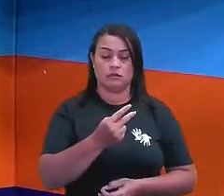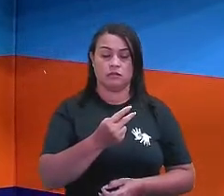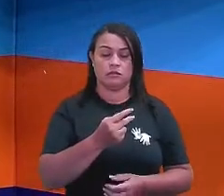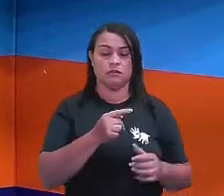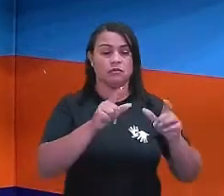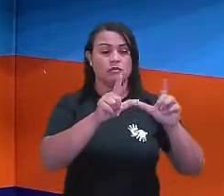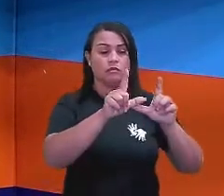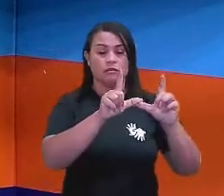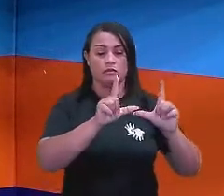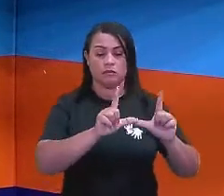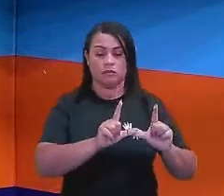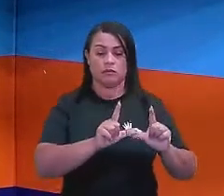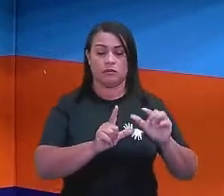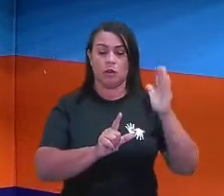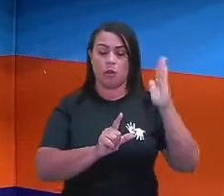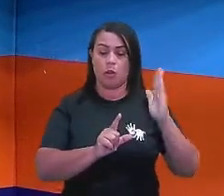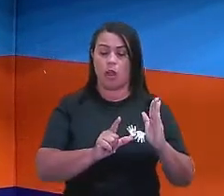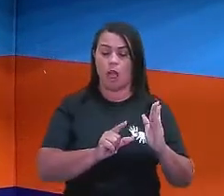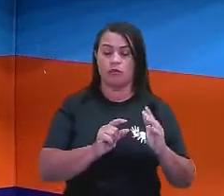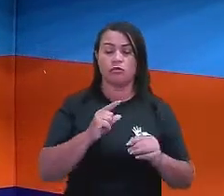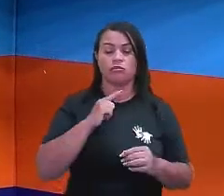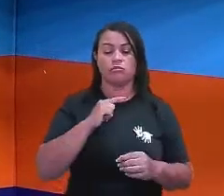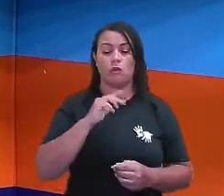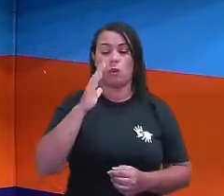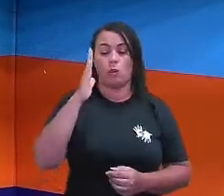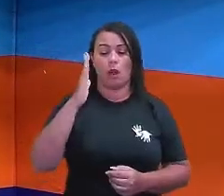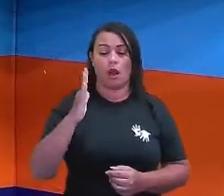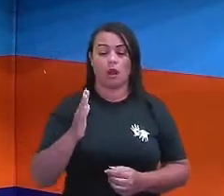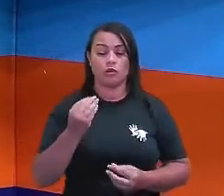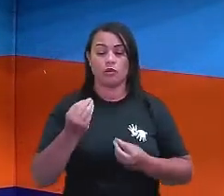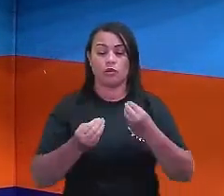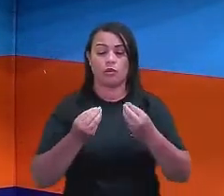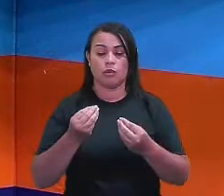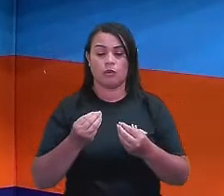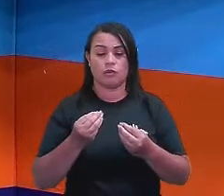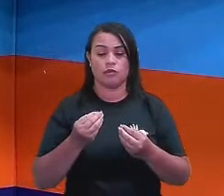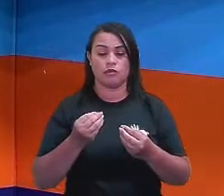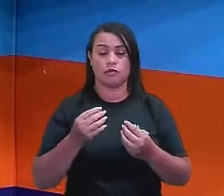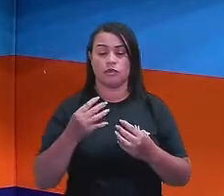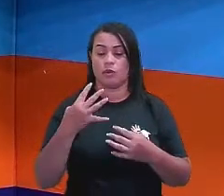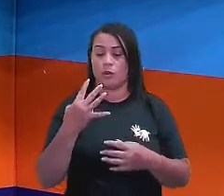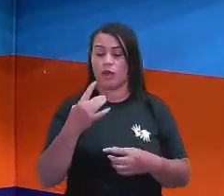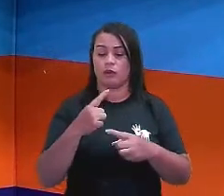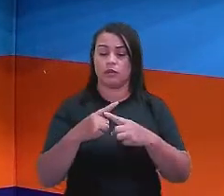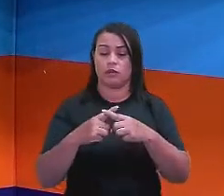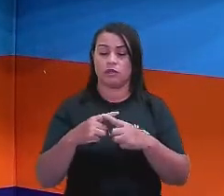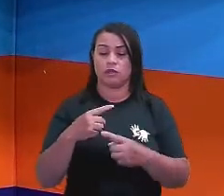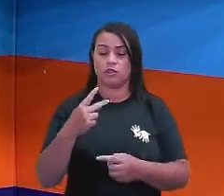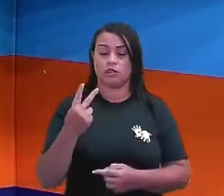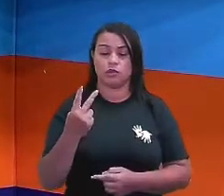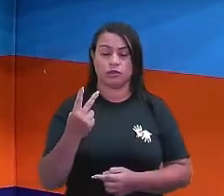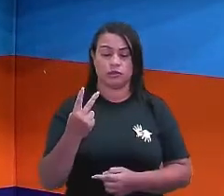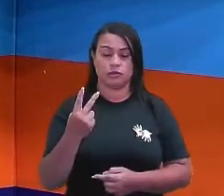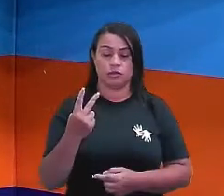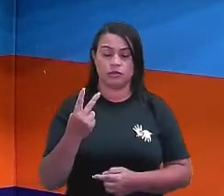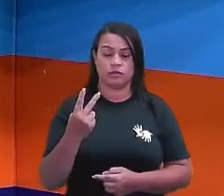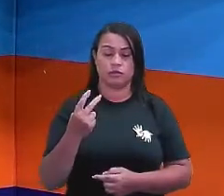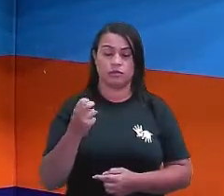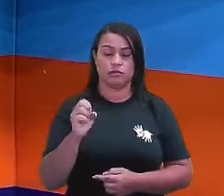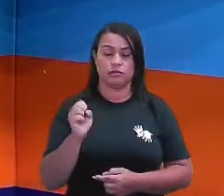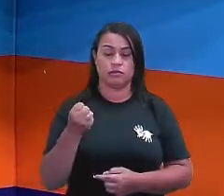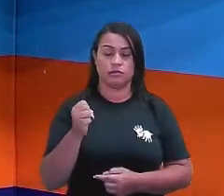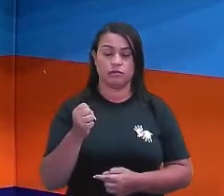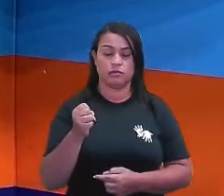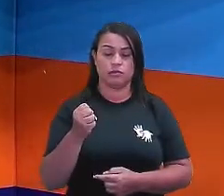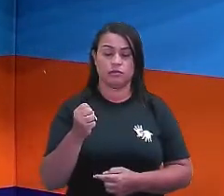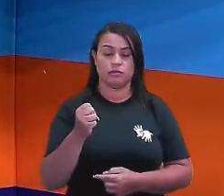o lado desse quadrado. Se eu estou duplicando, né? Vai ser 4 vezes 2. 4 vezes 2, 8.